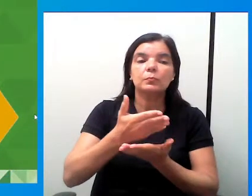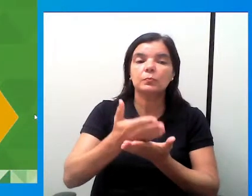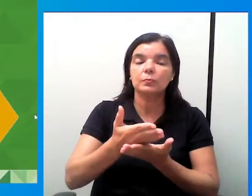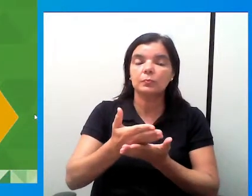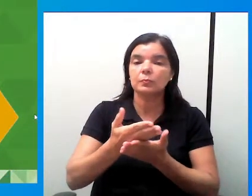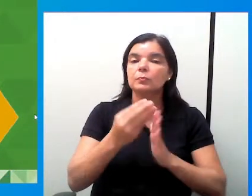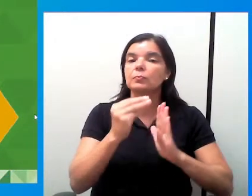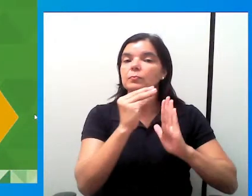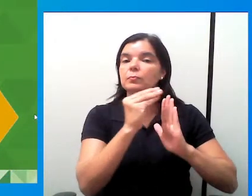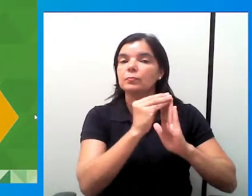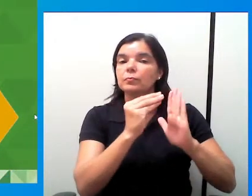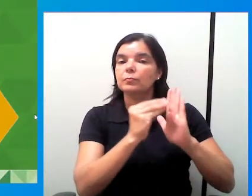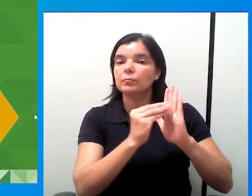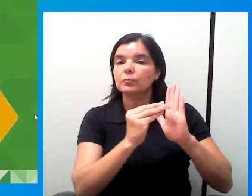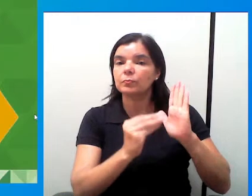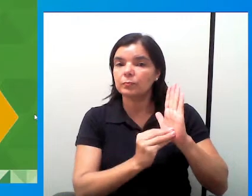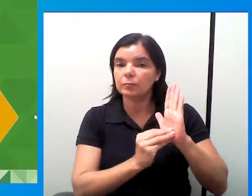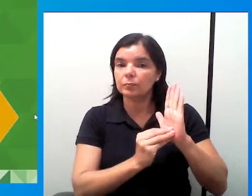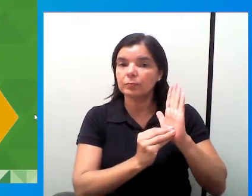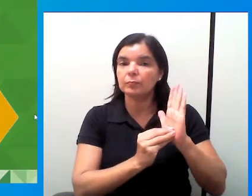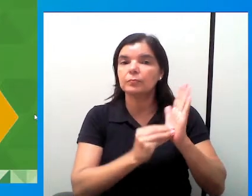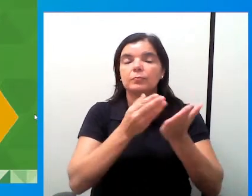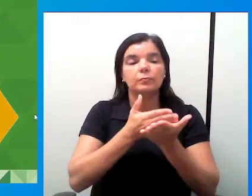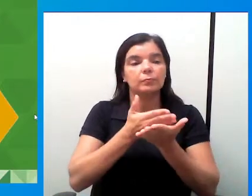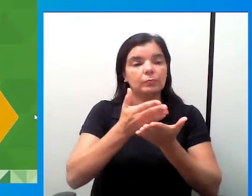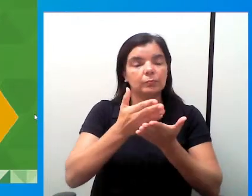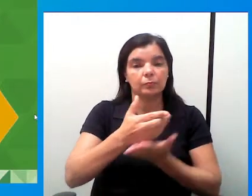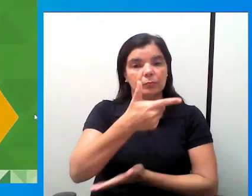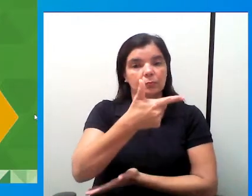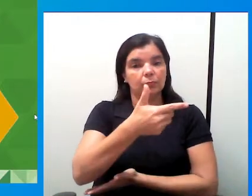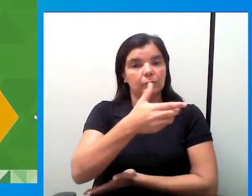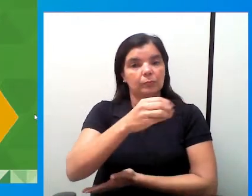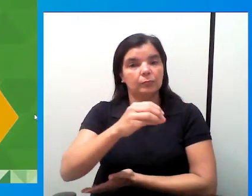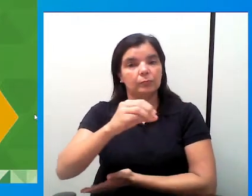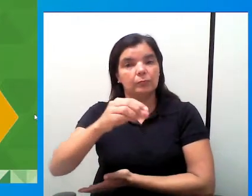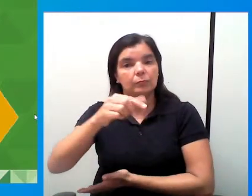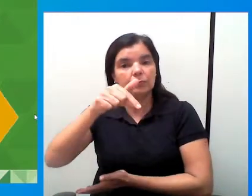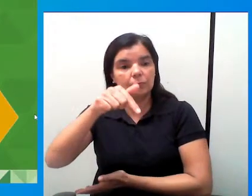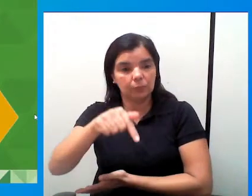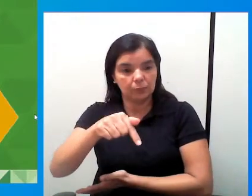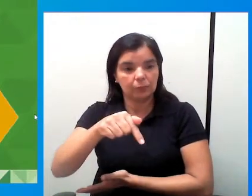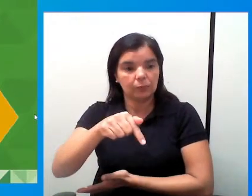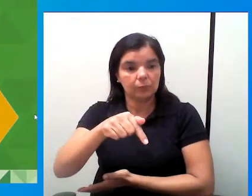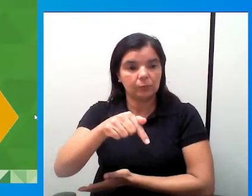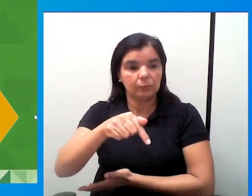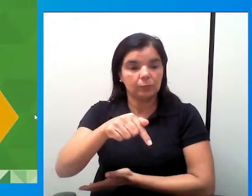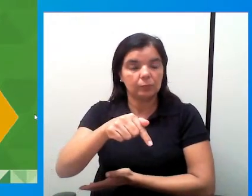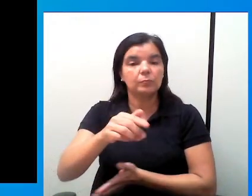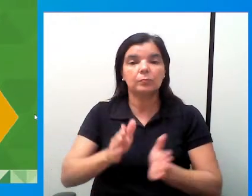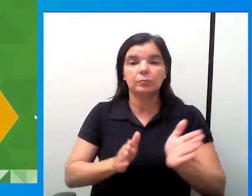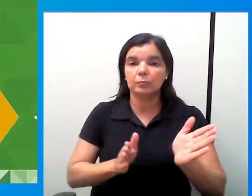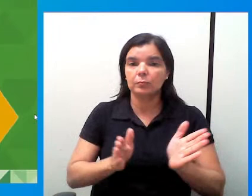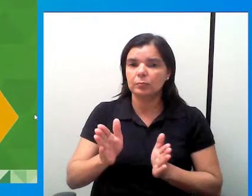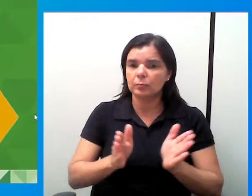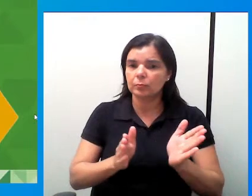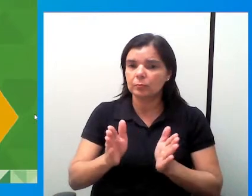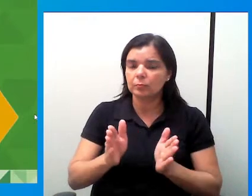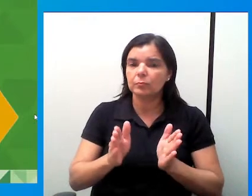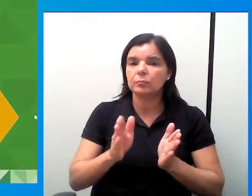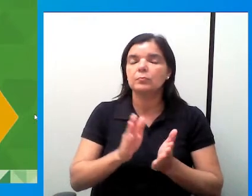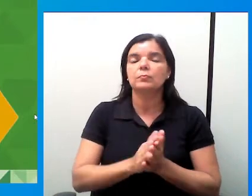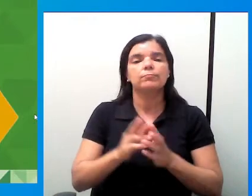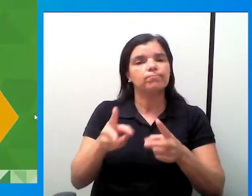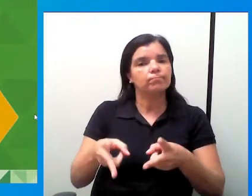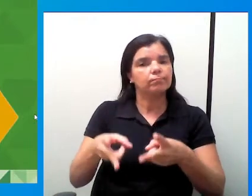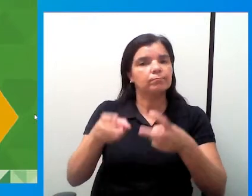pautar. Esse início foi pautado desde 2017, do diálogo e da sensibilização, a partir dessa